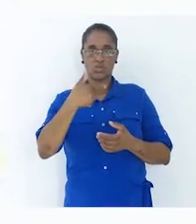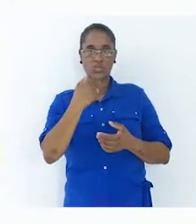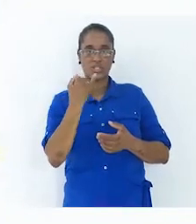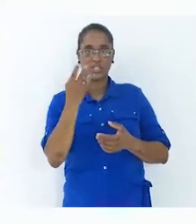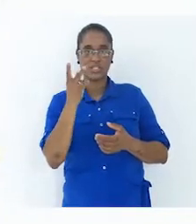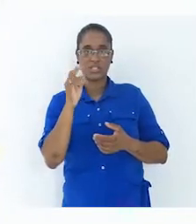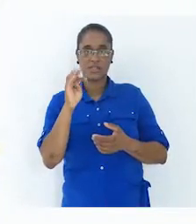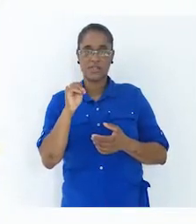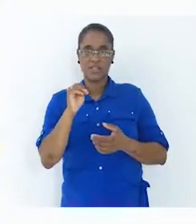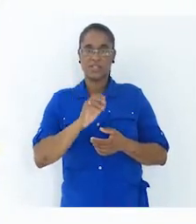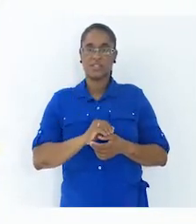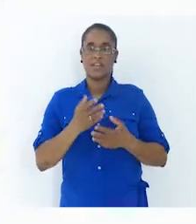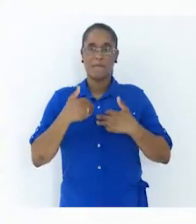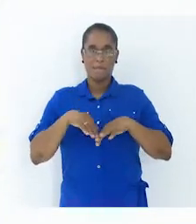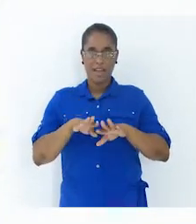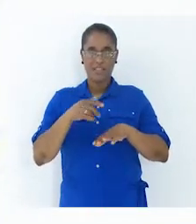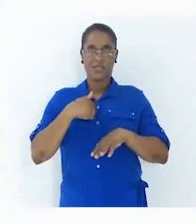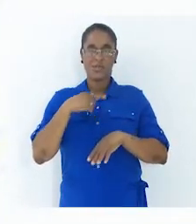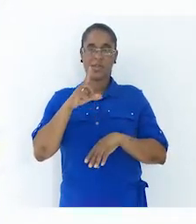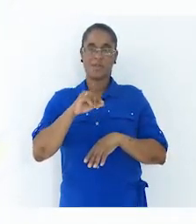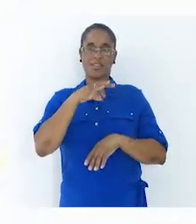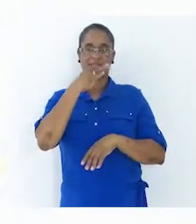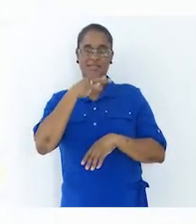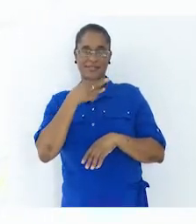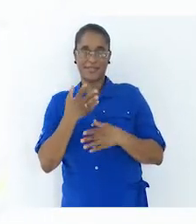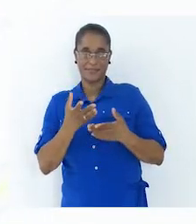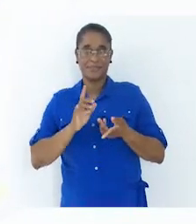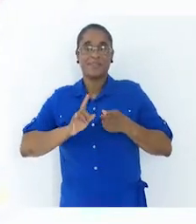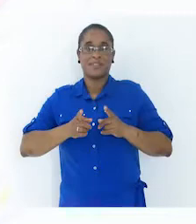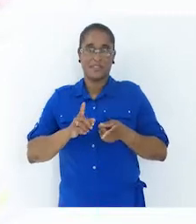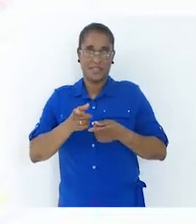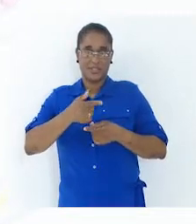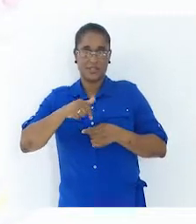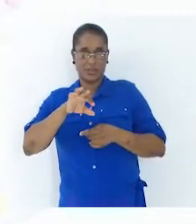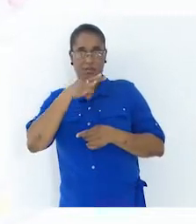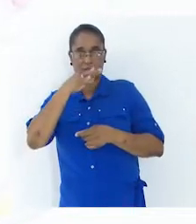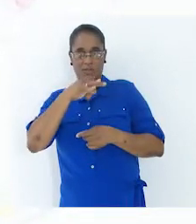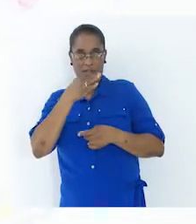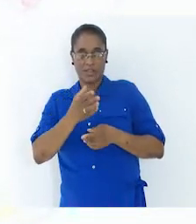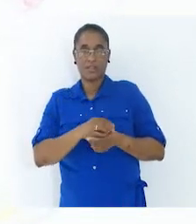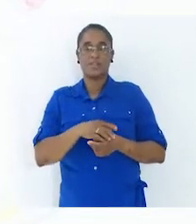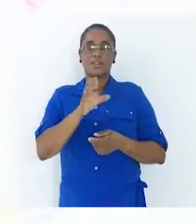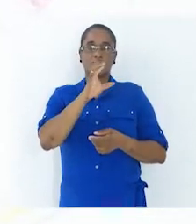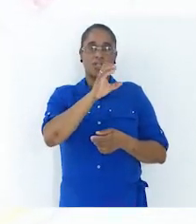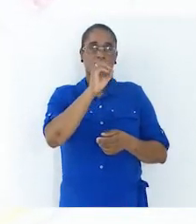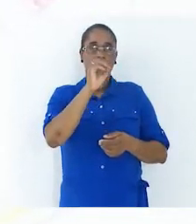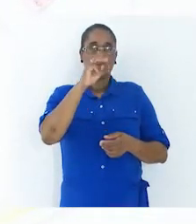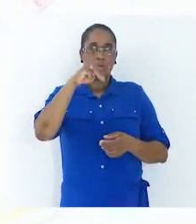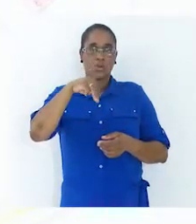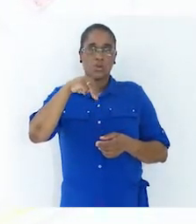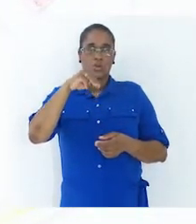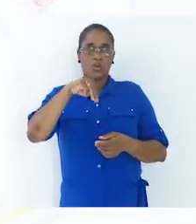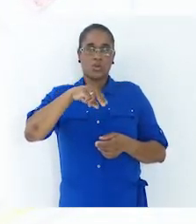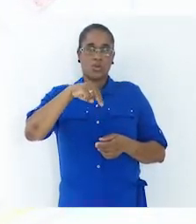disjuntivas. Mas eu também disse que íamos falar das conjunções, que são os